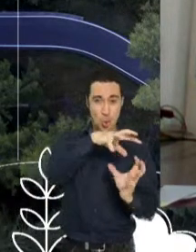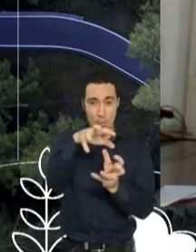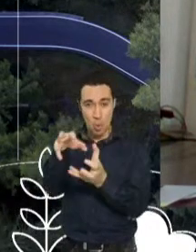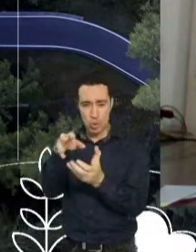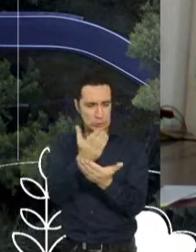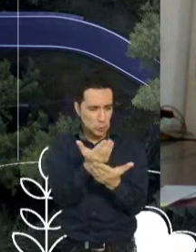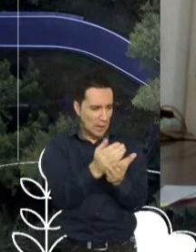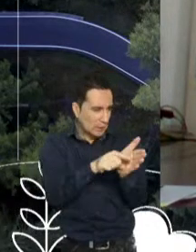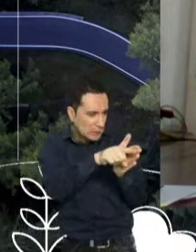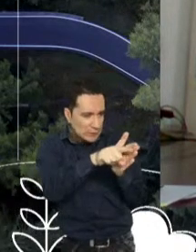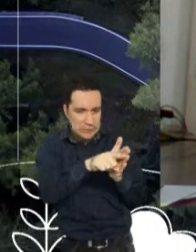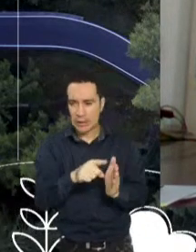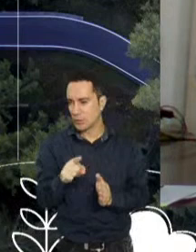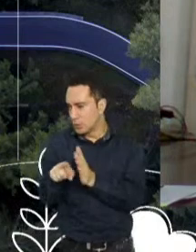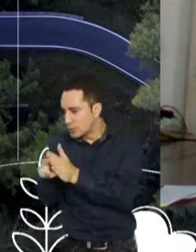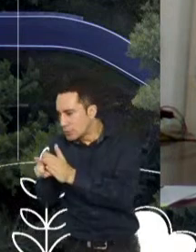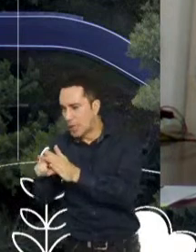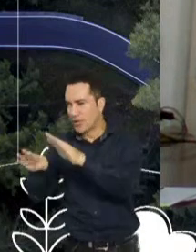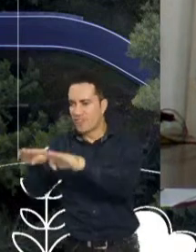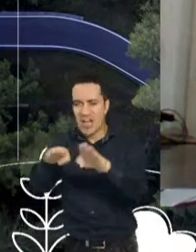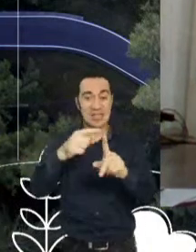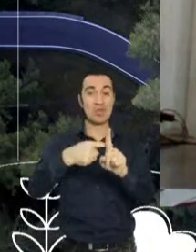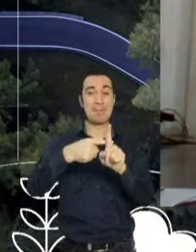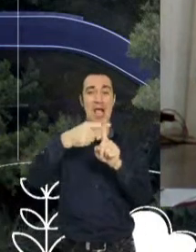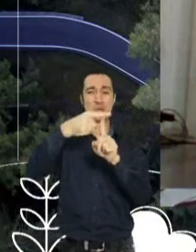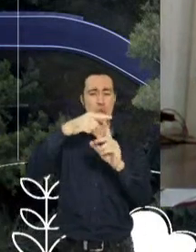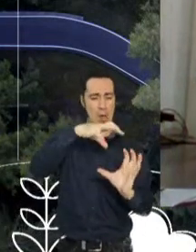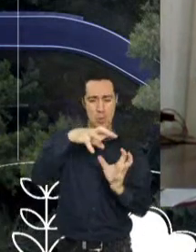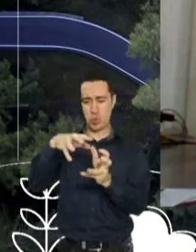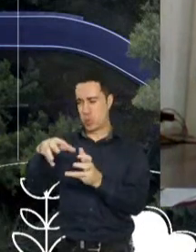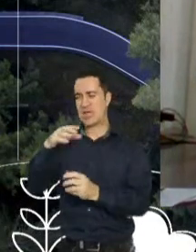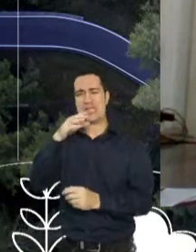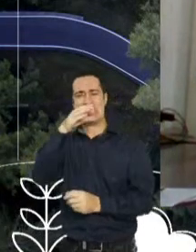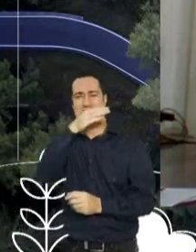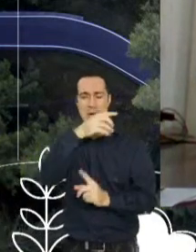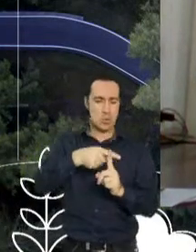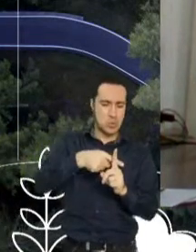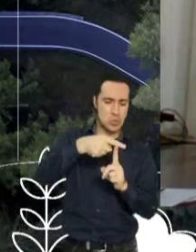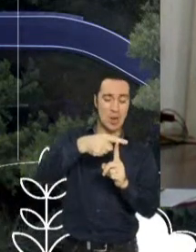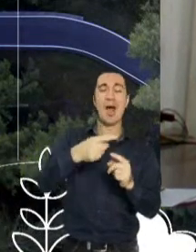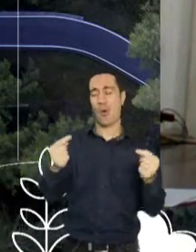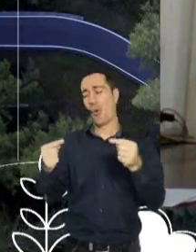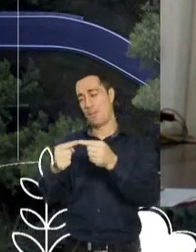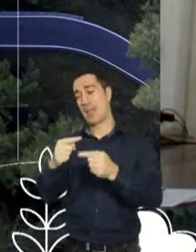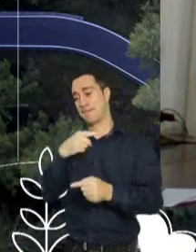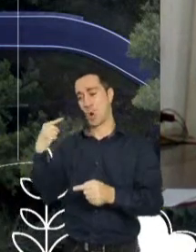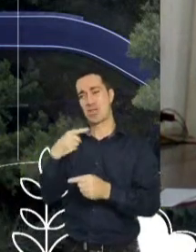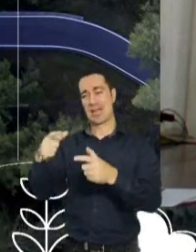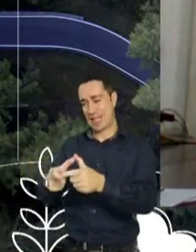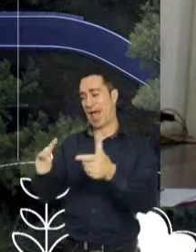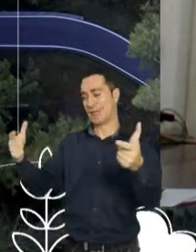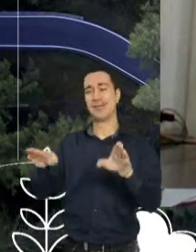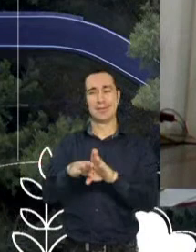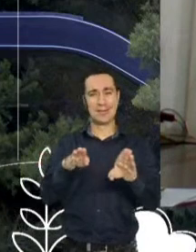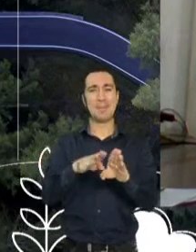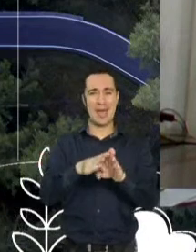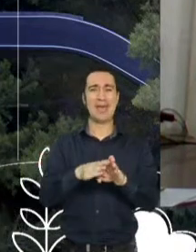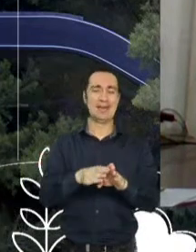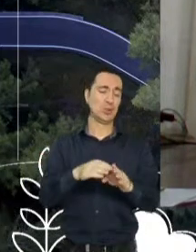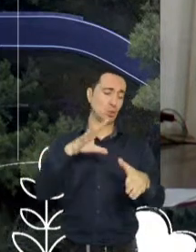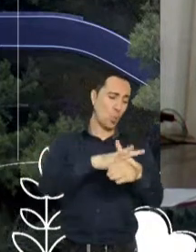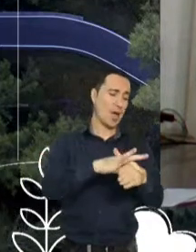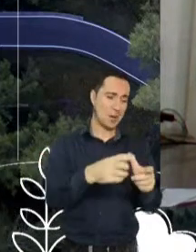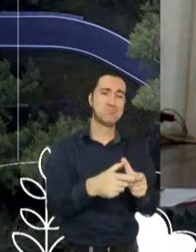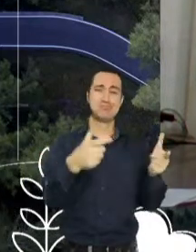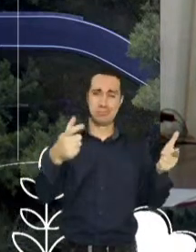vários desfechos de variações de temperatura com mortalidade e morbidade. E no Brasil tem um braço também dessa rede